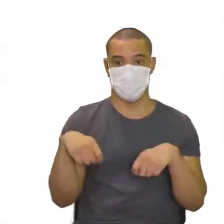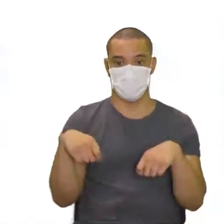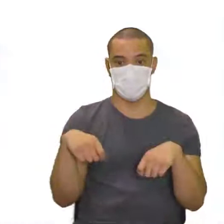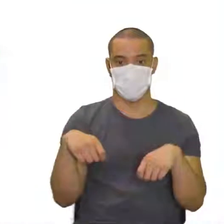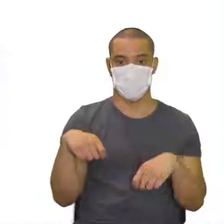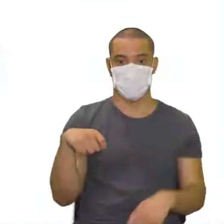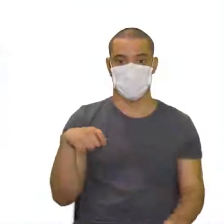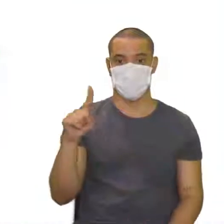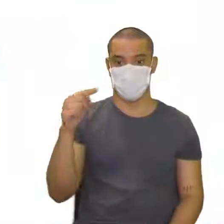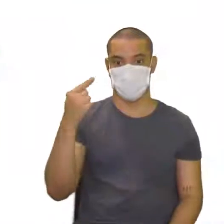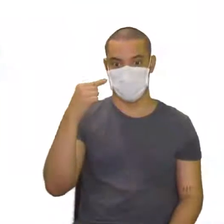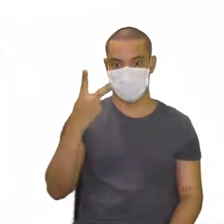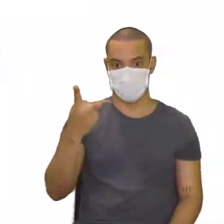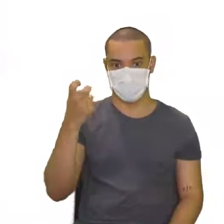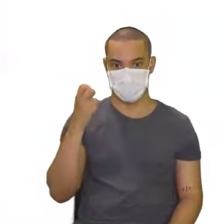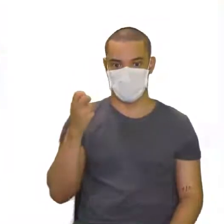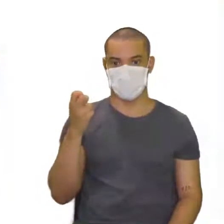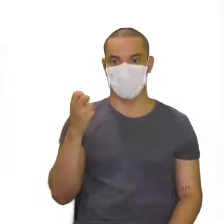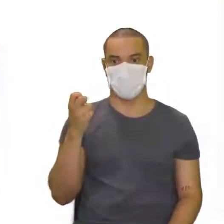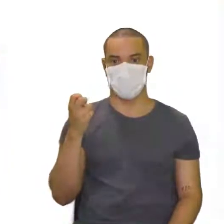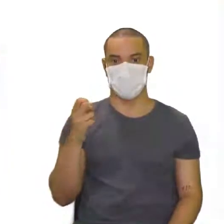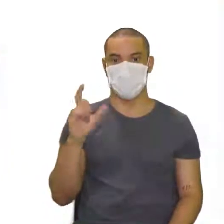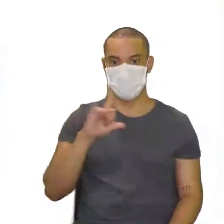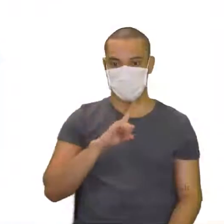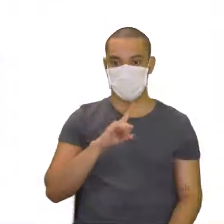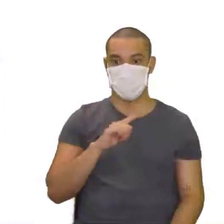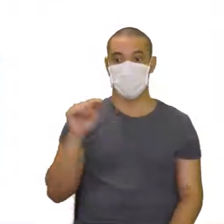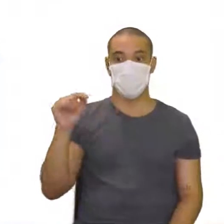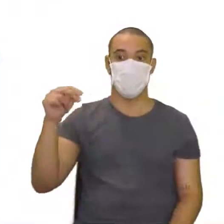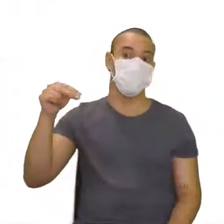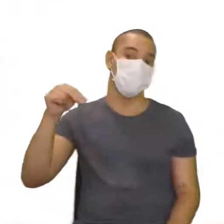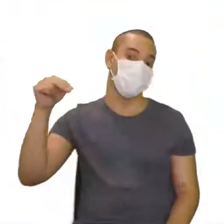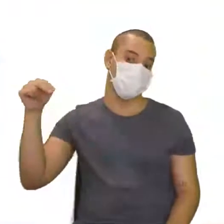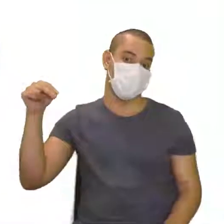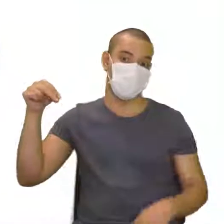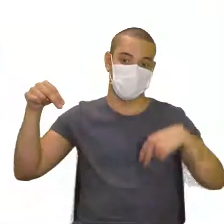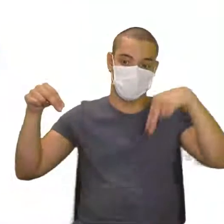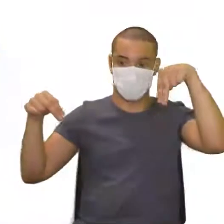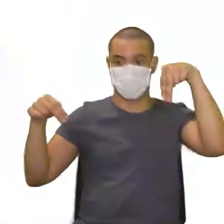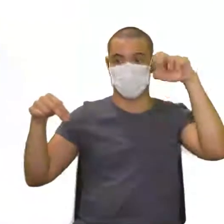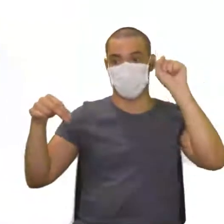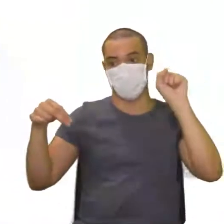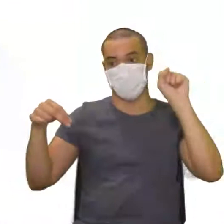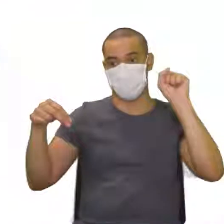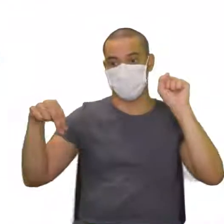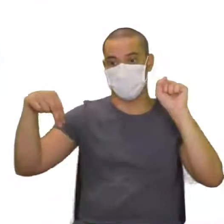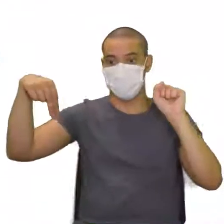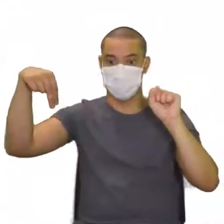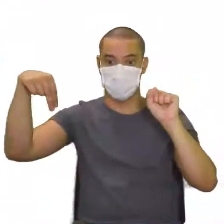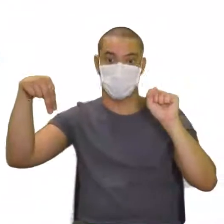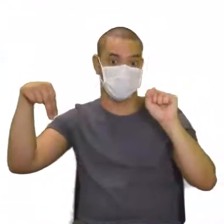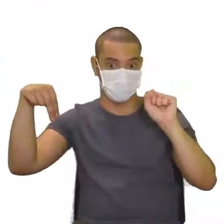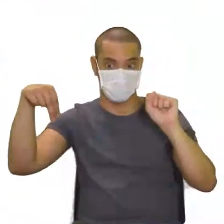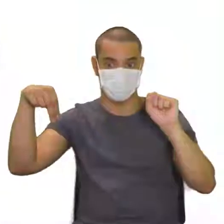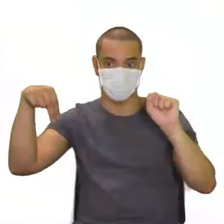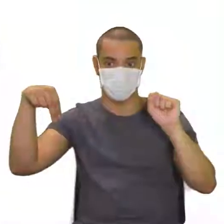polo norte, polo sul, então está saindo aqui e entrando aqui, e está aqui a nossa corrente, ó.